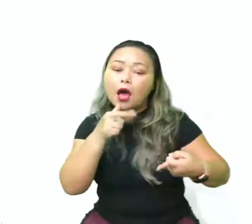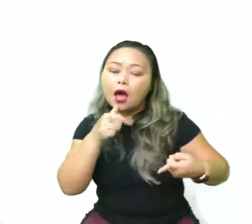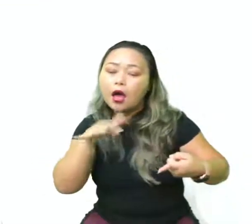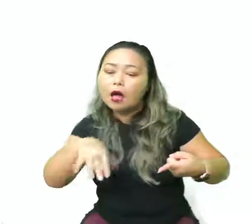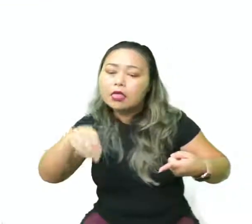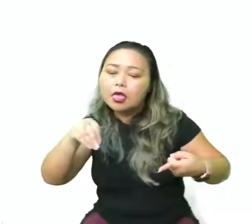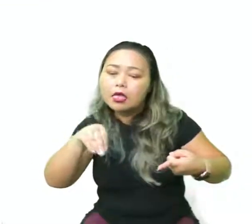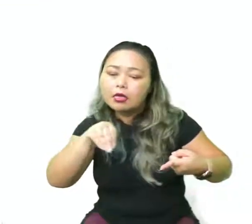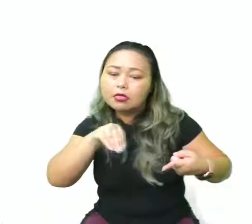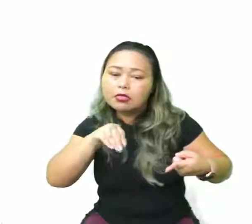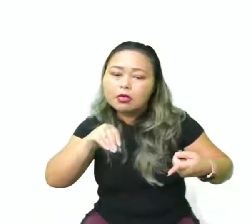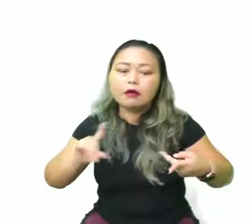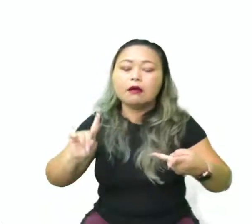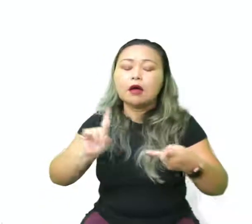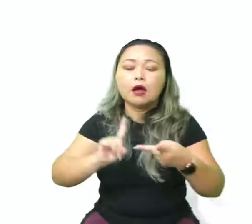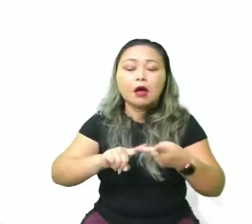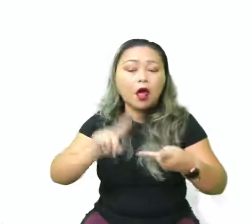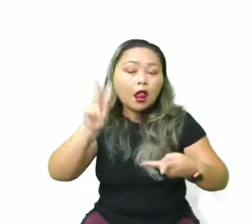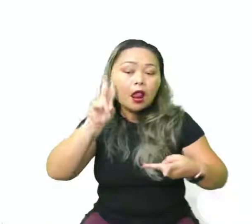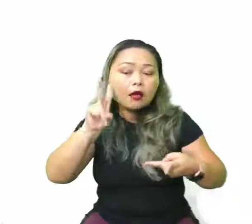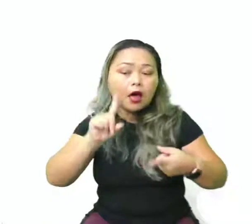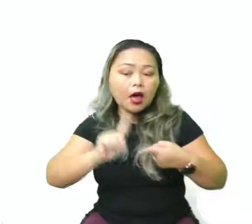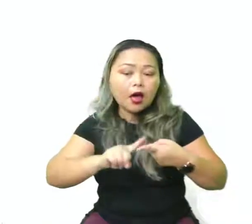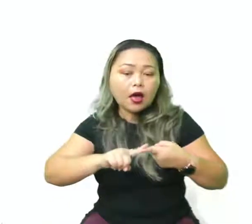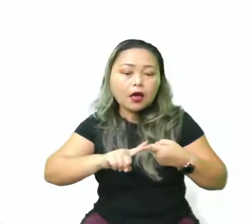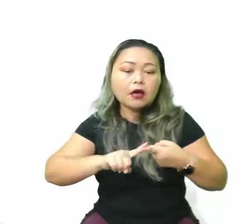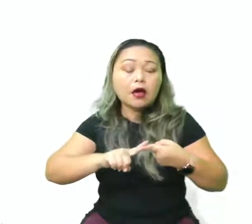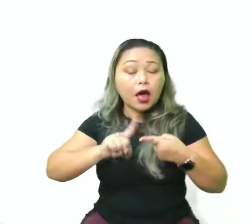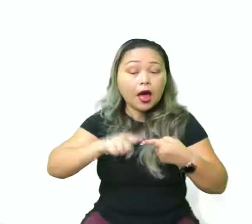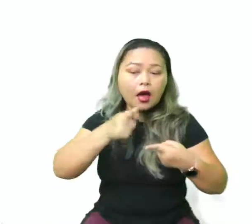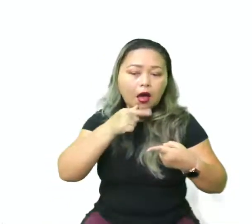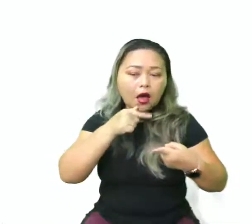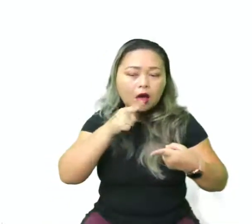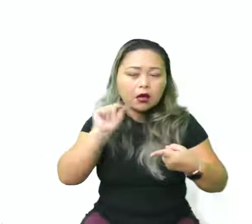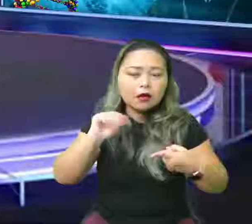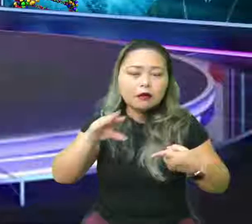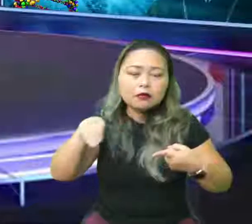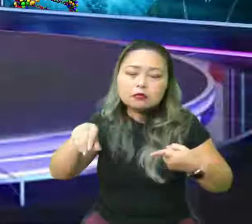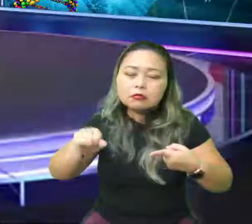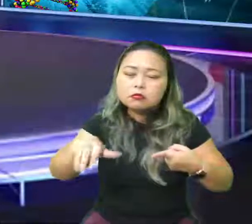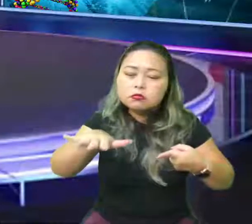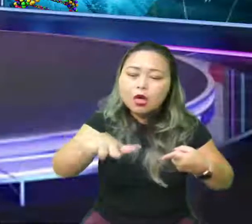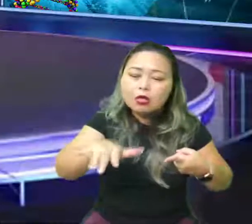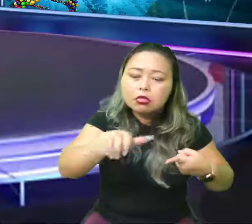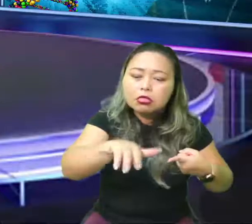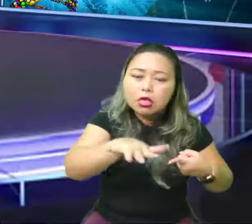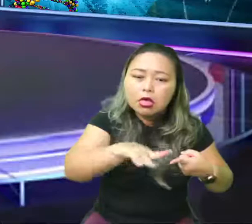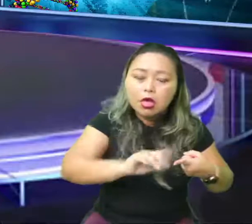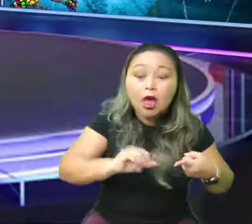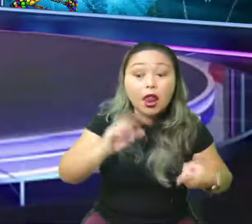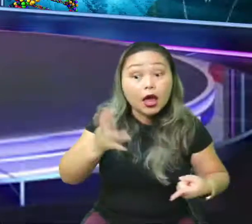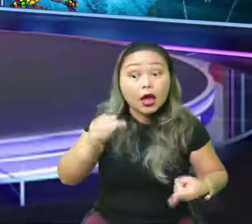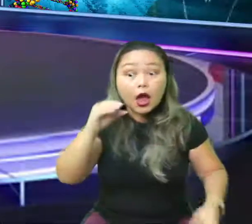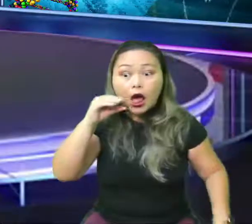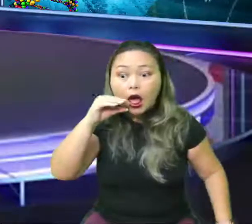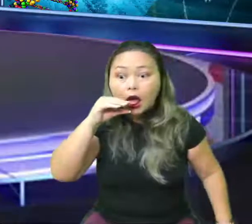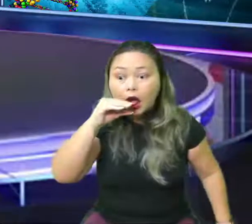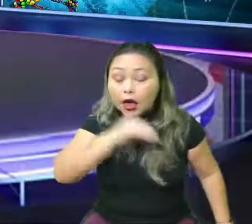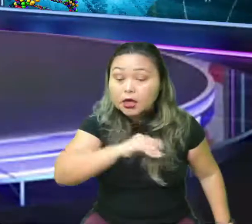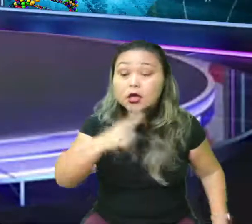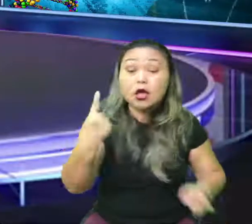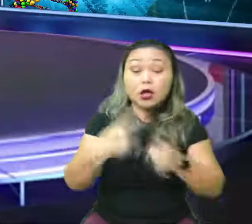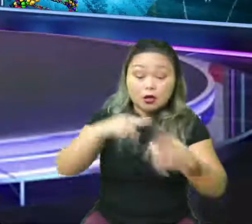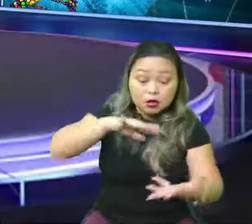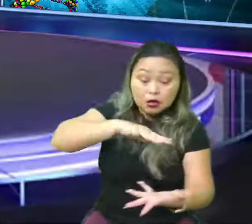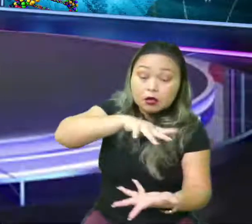estado líquido, tá? Lembrando que essa primeira água a se acumular, ela era quente, porque a Terra estava